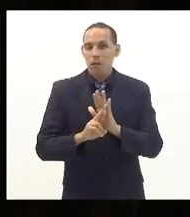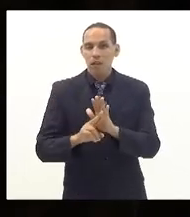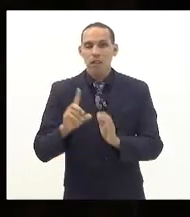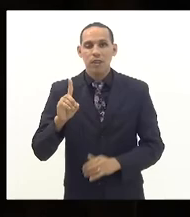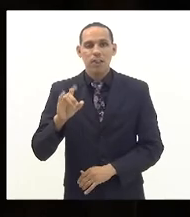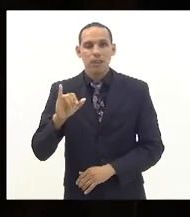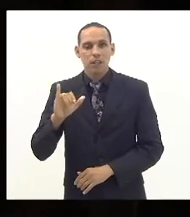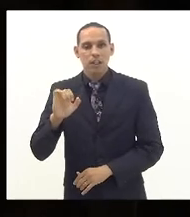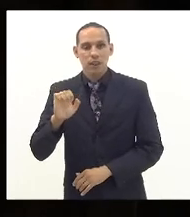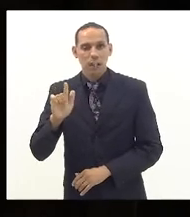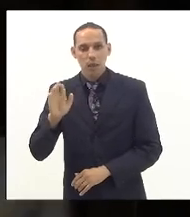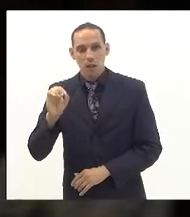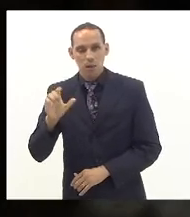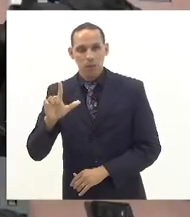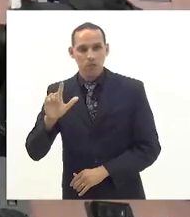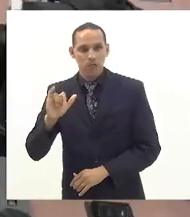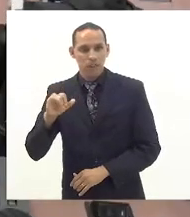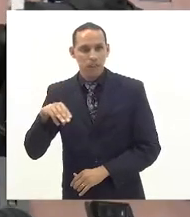Diego Lima da Silva.